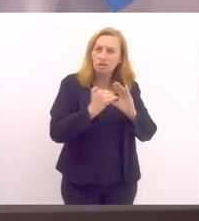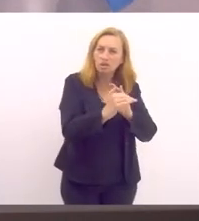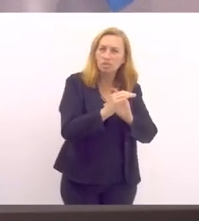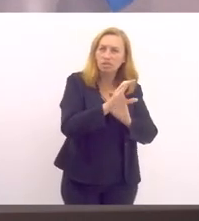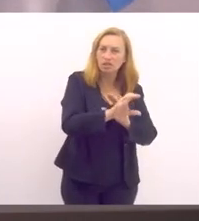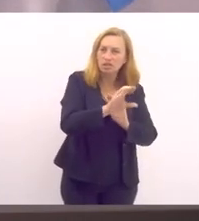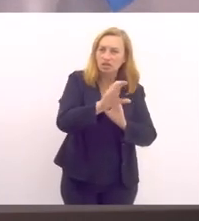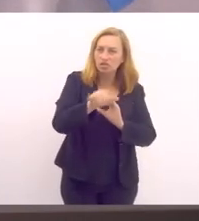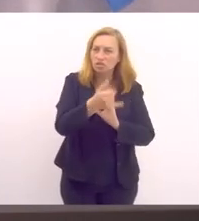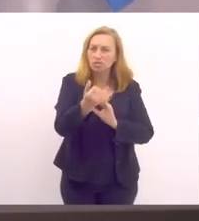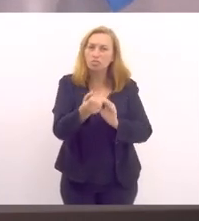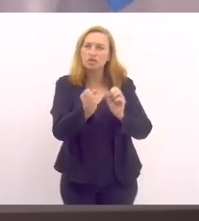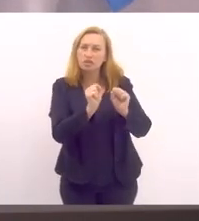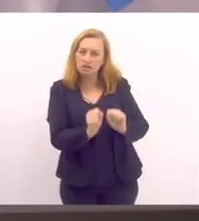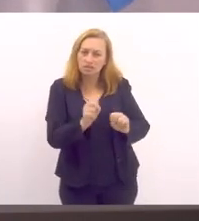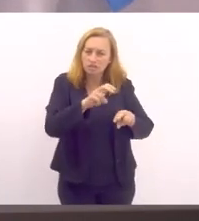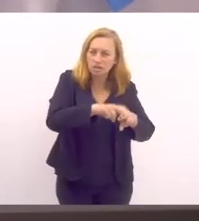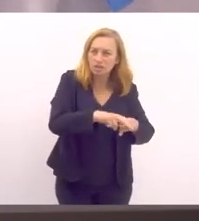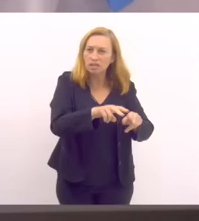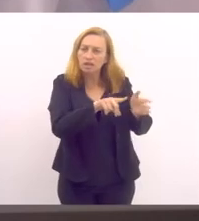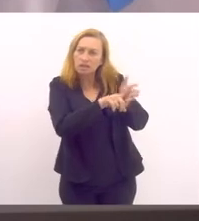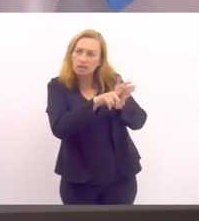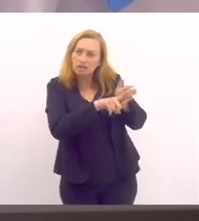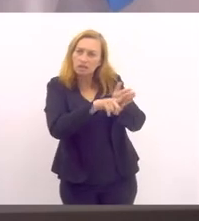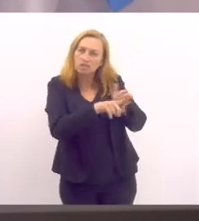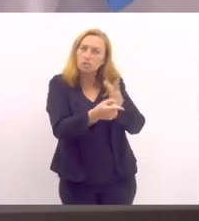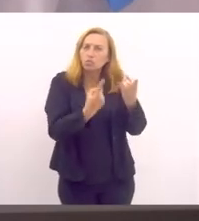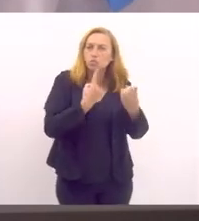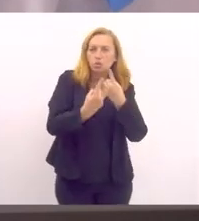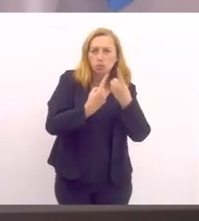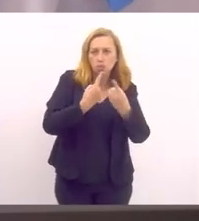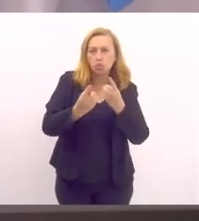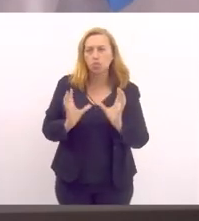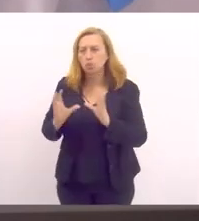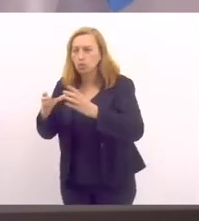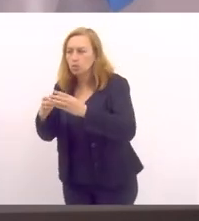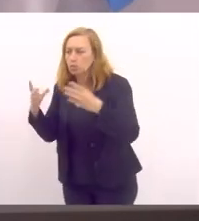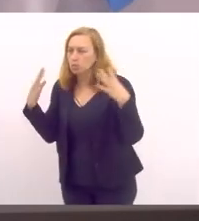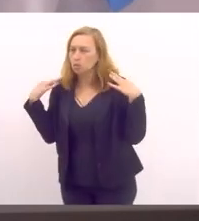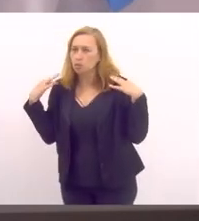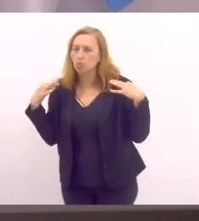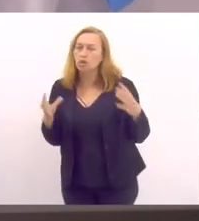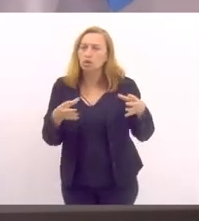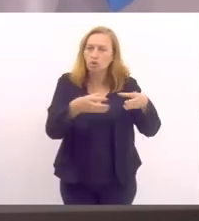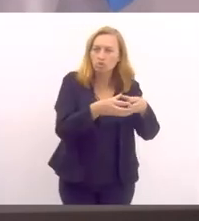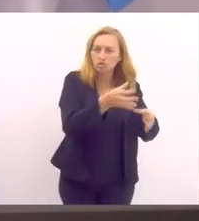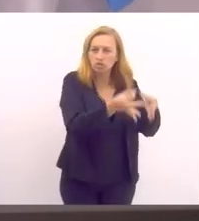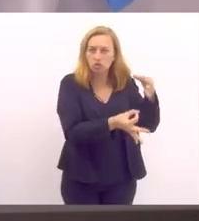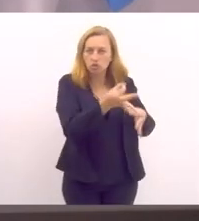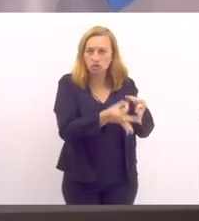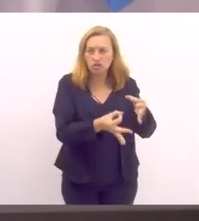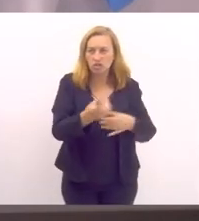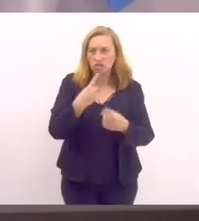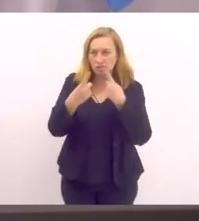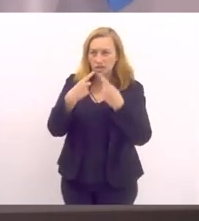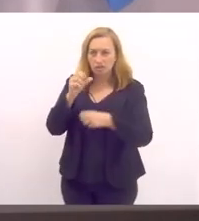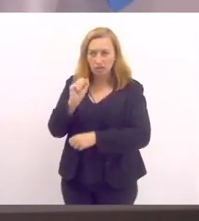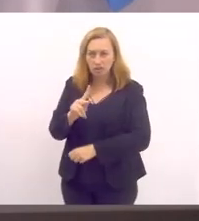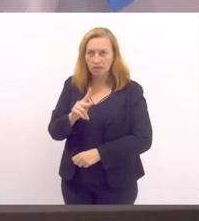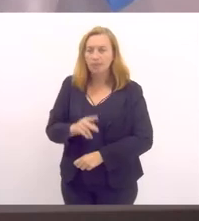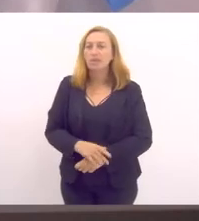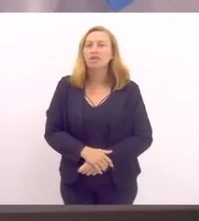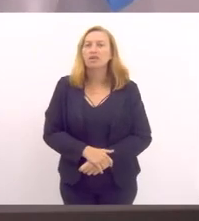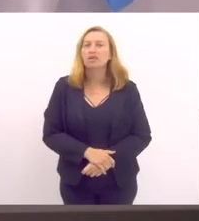sentar e analisar. E aí a gente faz essa interlocução, a Comissão de Turismo com a Comissão de Justiça. Tá?